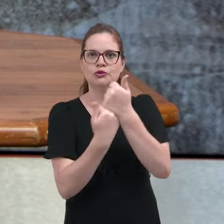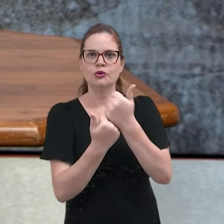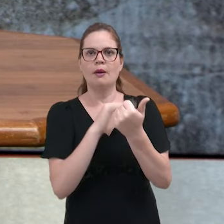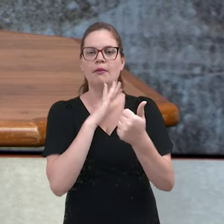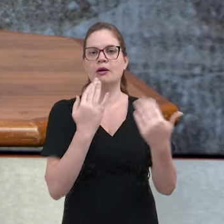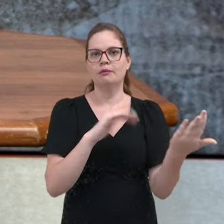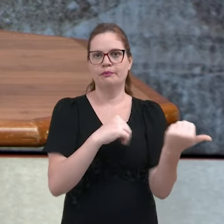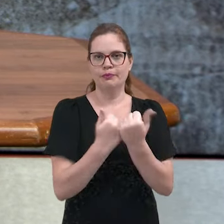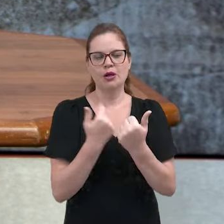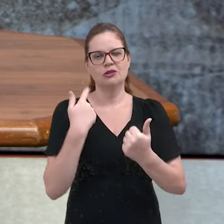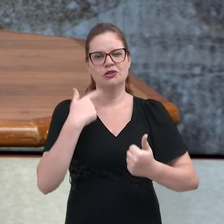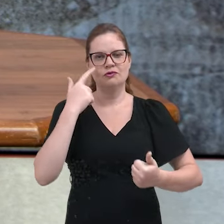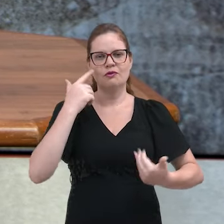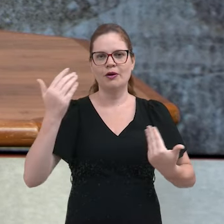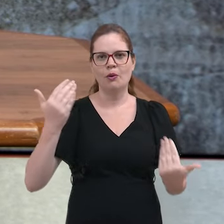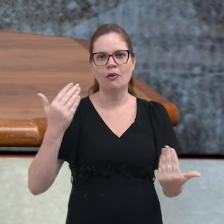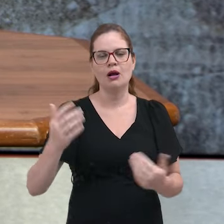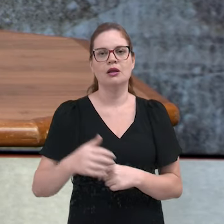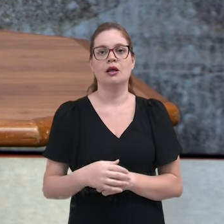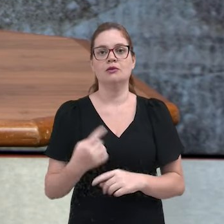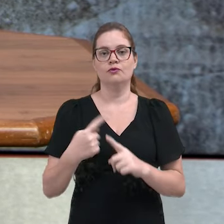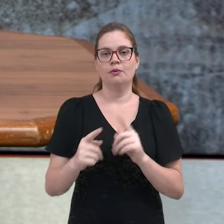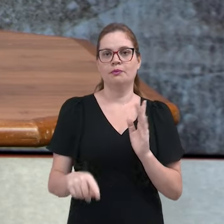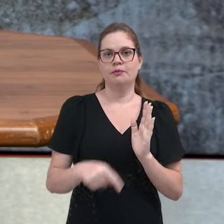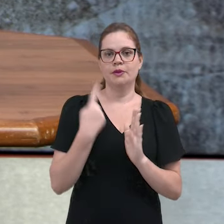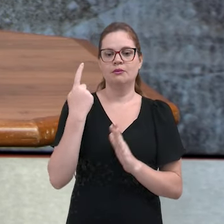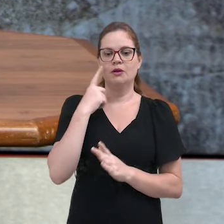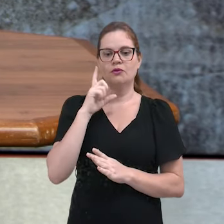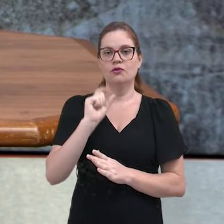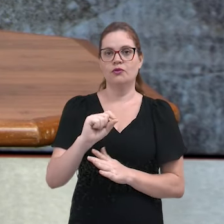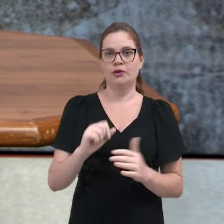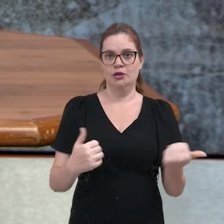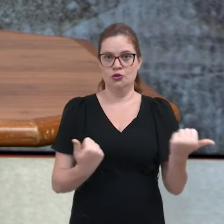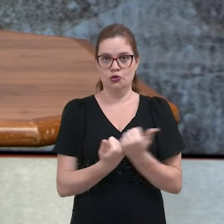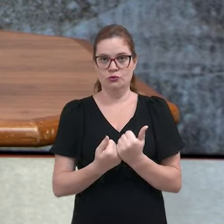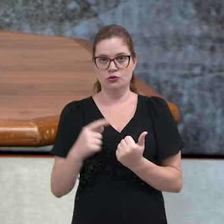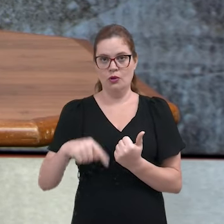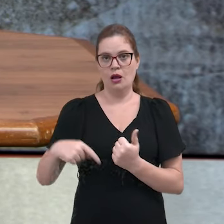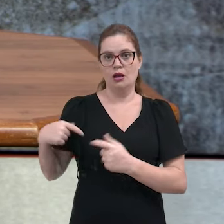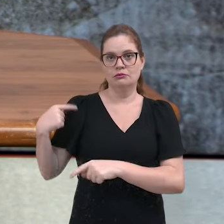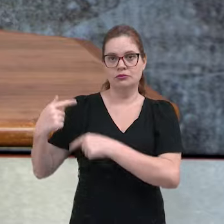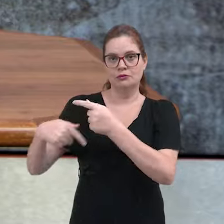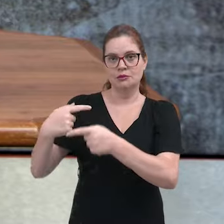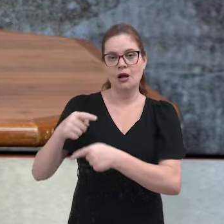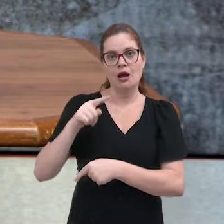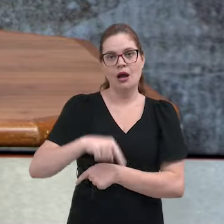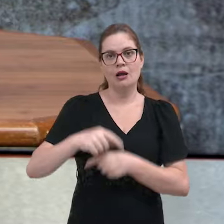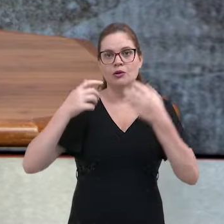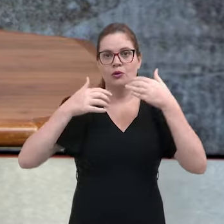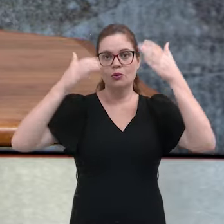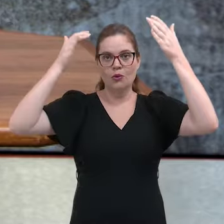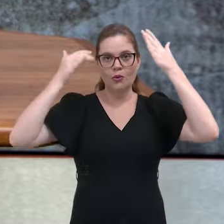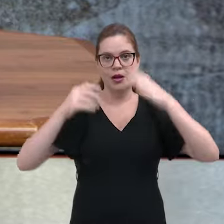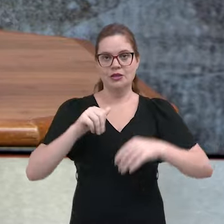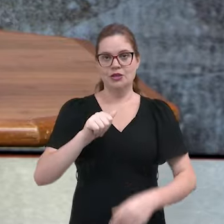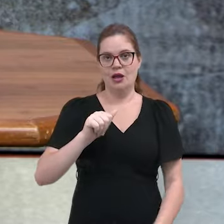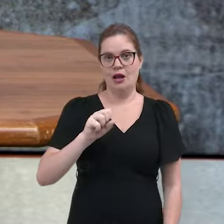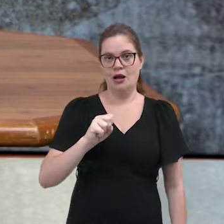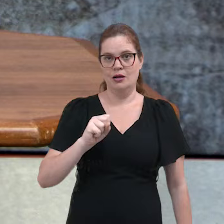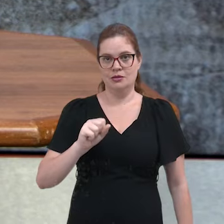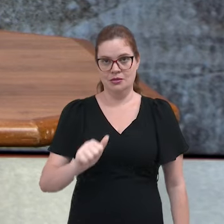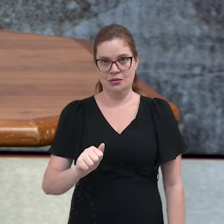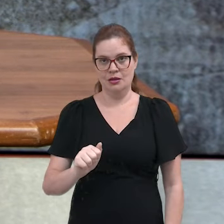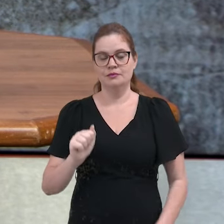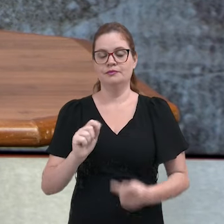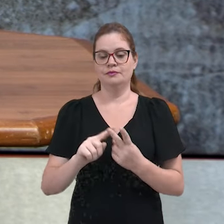nós vimos aqui, lemos primeiro a sucessão aqui do reinado de Asa,